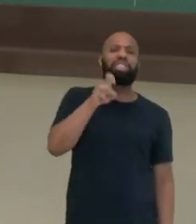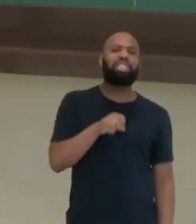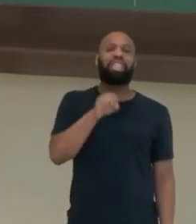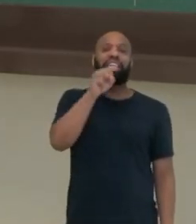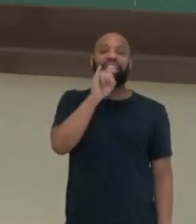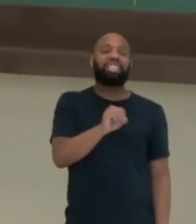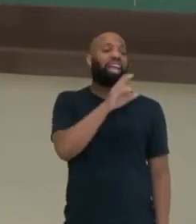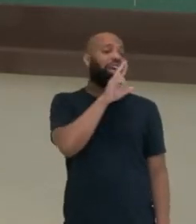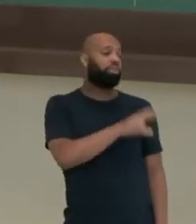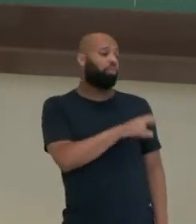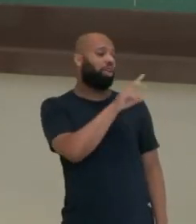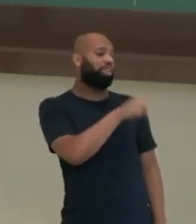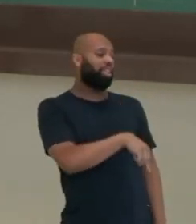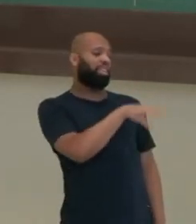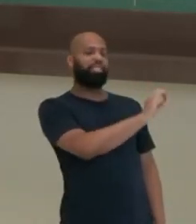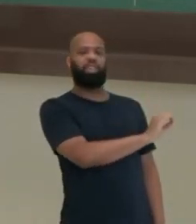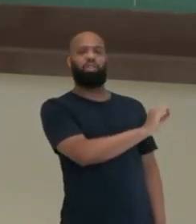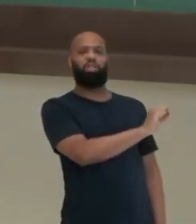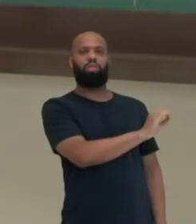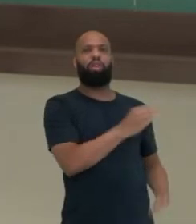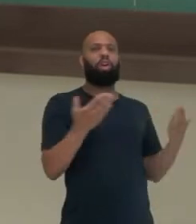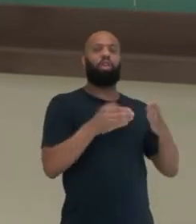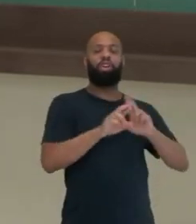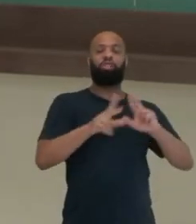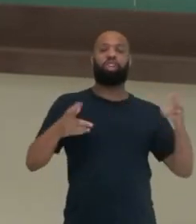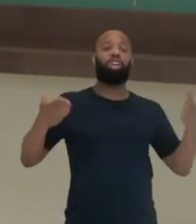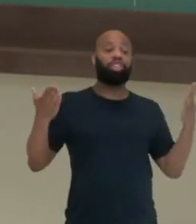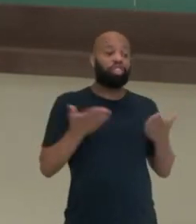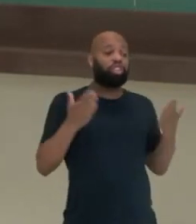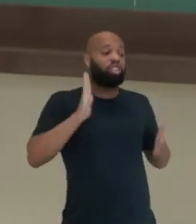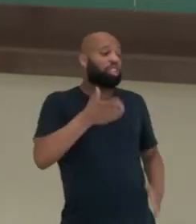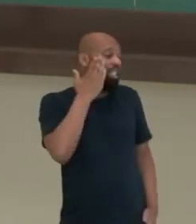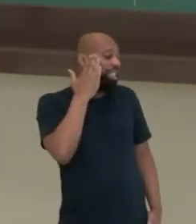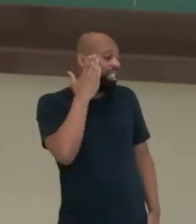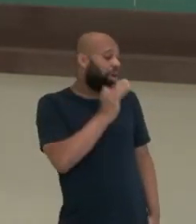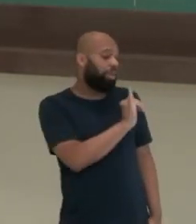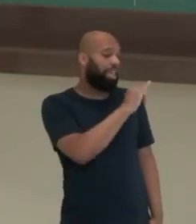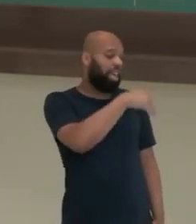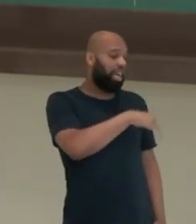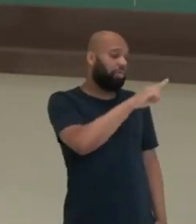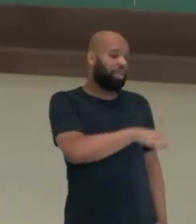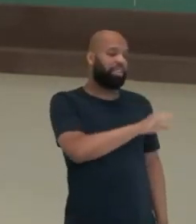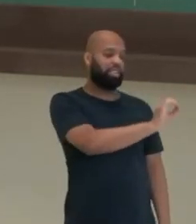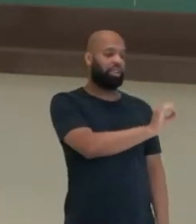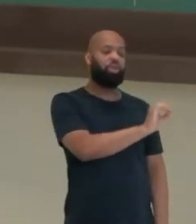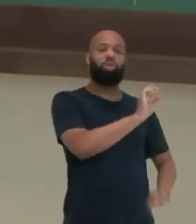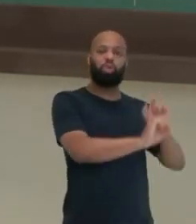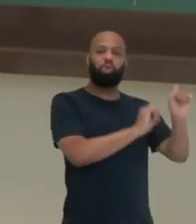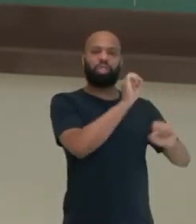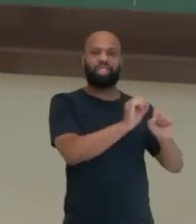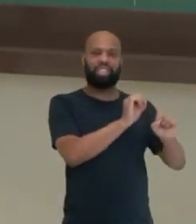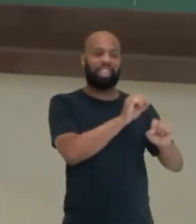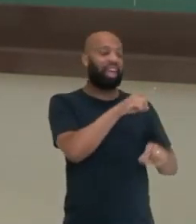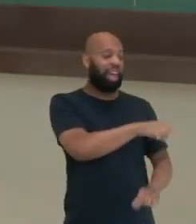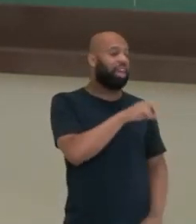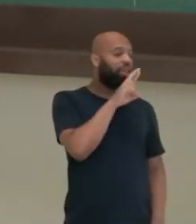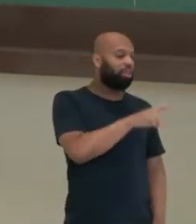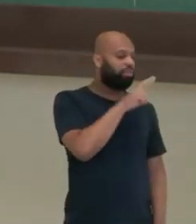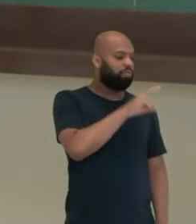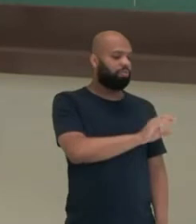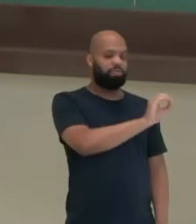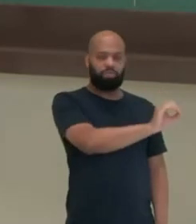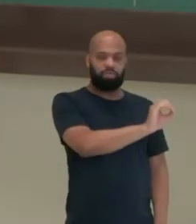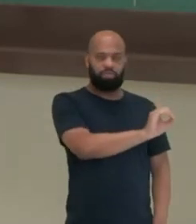cuja imagem é 0? Opa, ele deu a imagem é 0. O que está saindo é 0. O resultado da